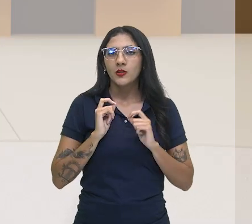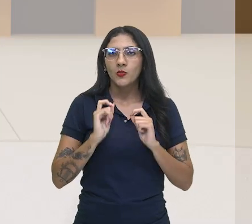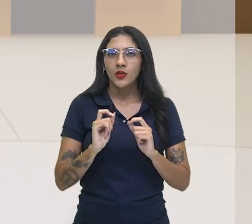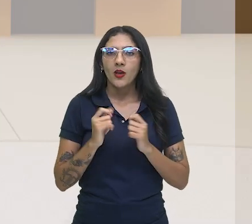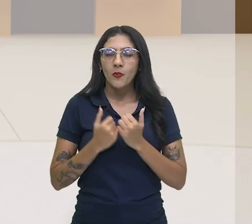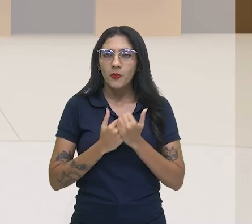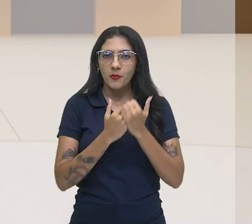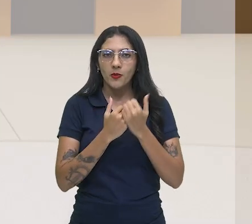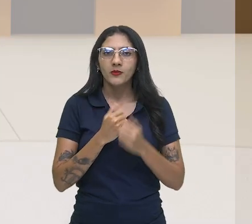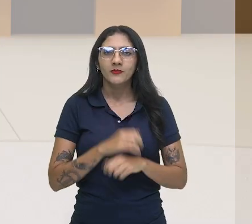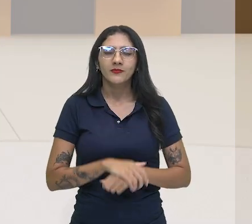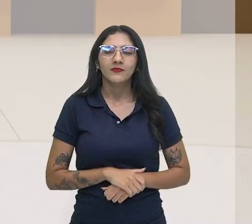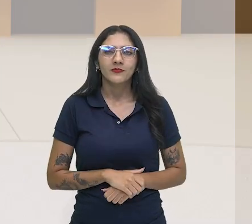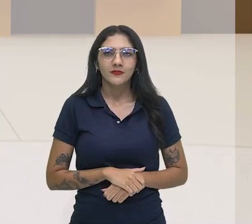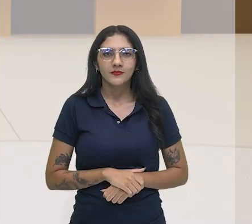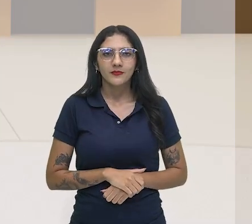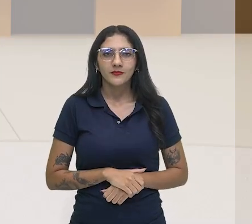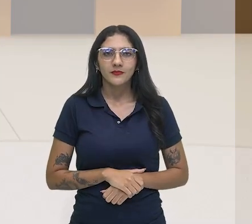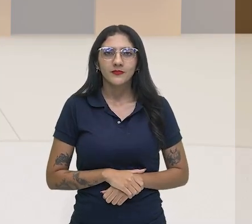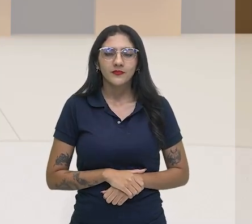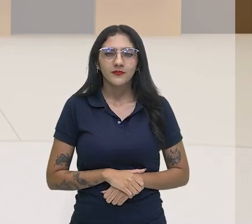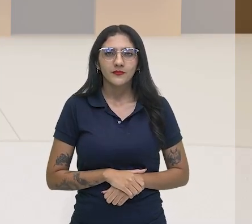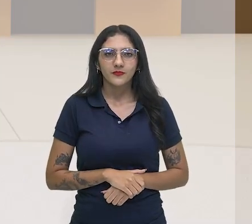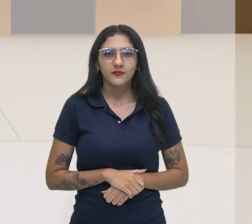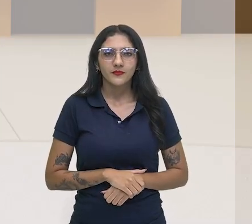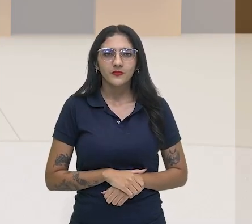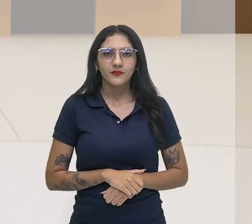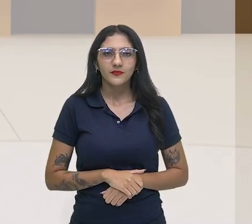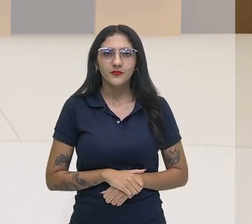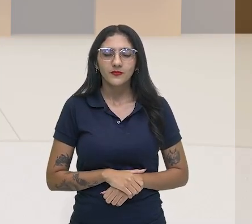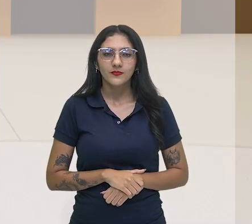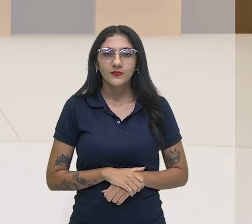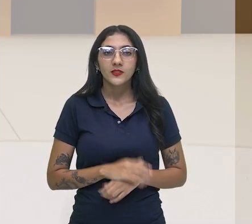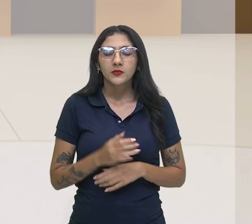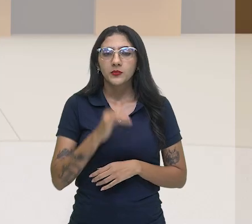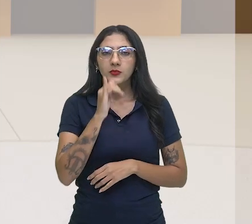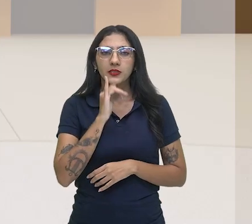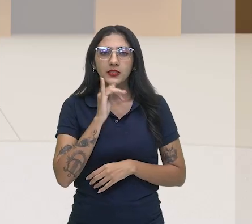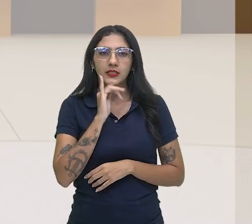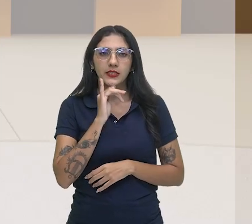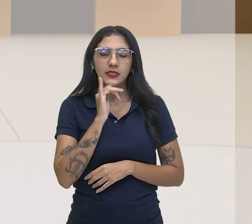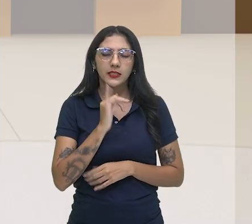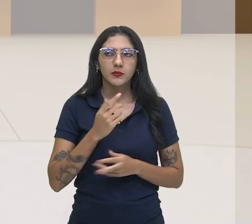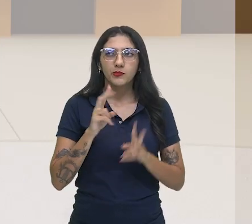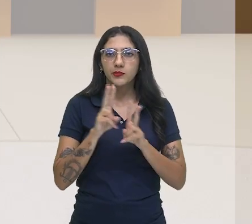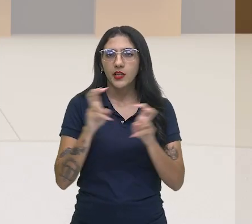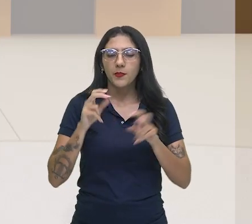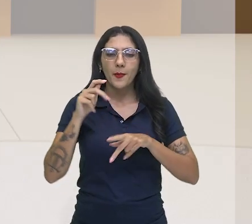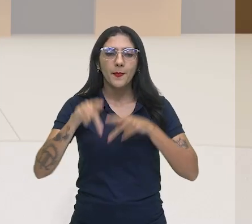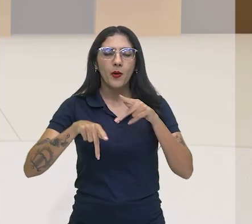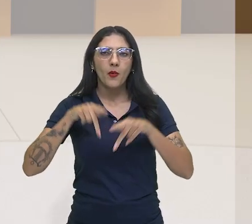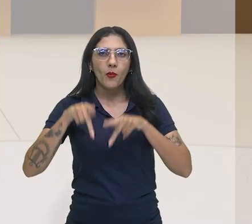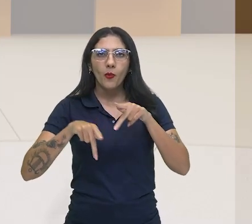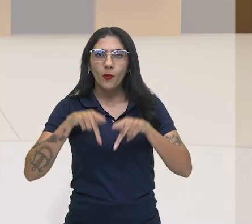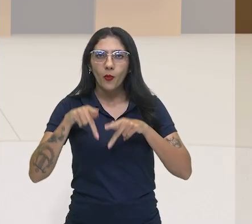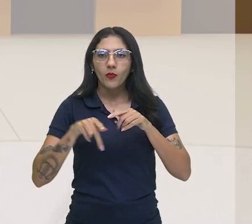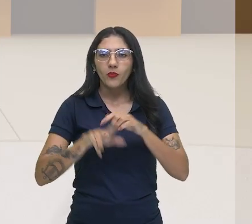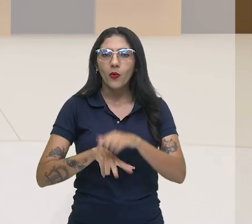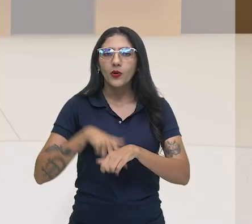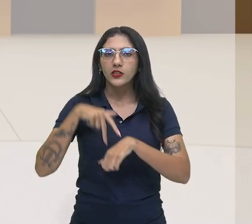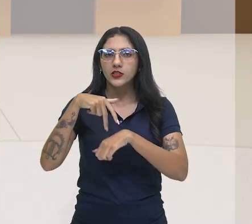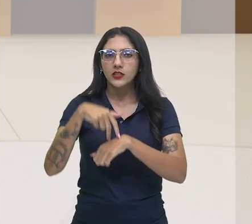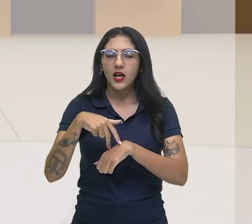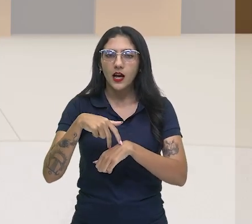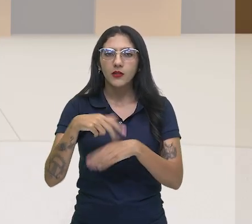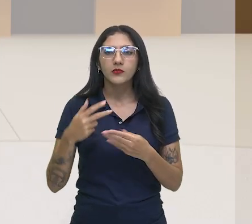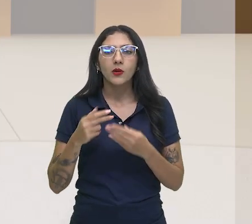E eu acredito até, professora, que a entrevista, quando a gente, por exemplo, quer falar sobre povos originários, eu acho que a entrevista é o gênero principal que